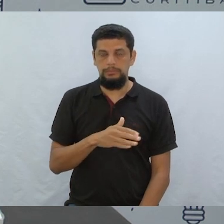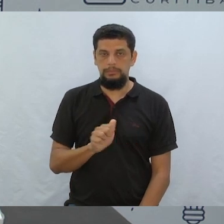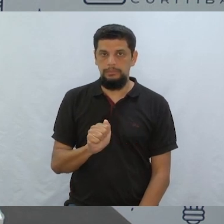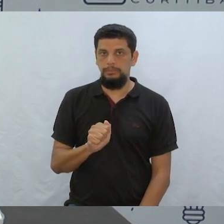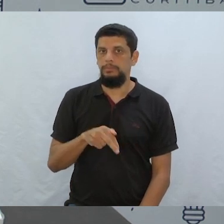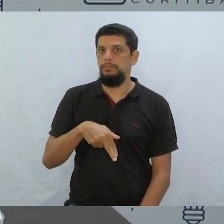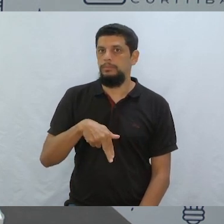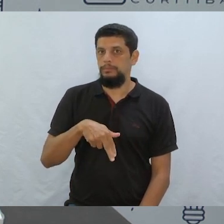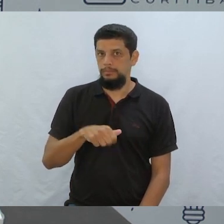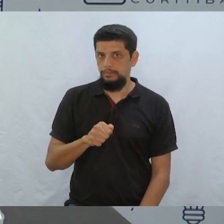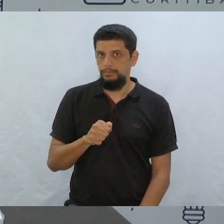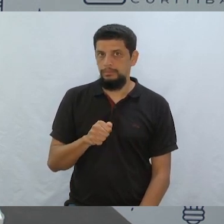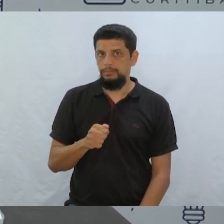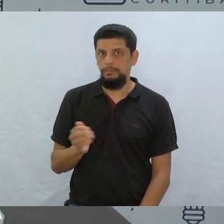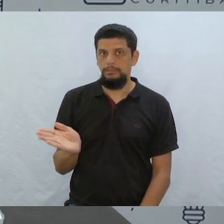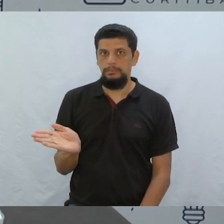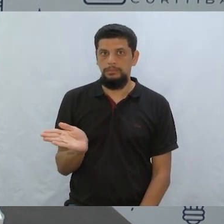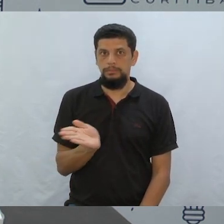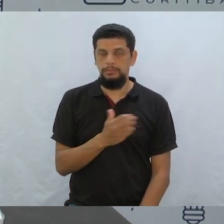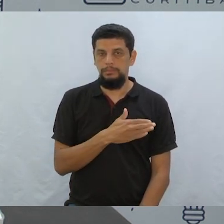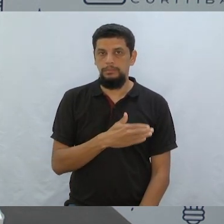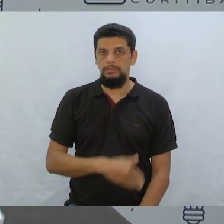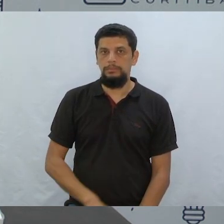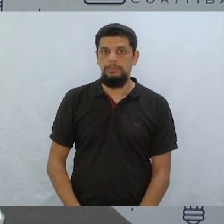a Ana